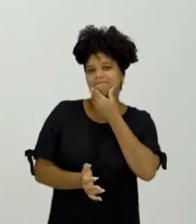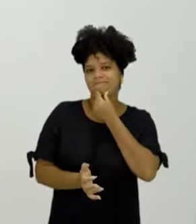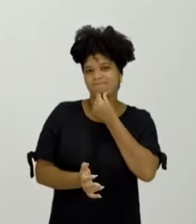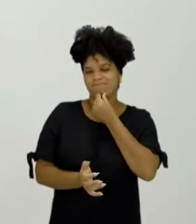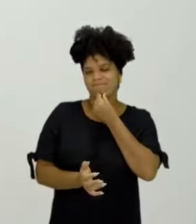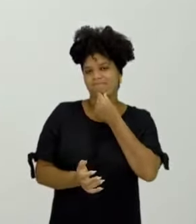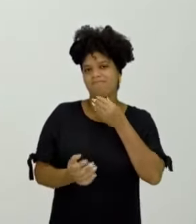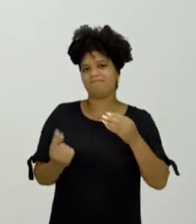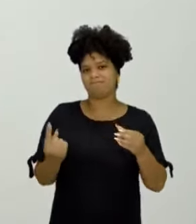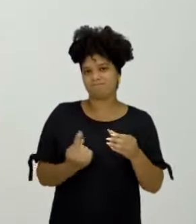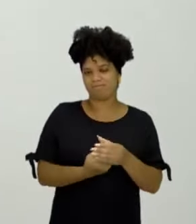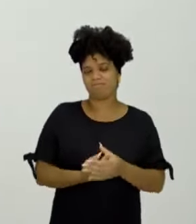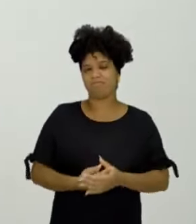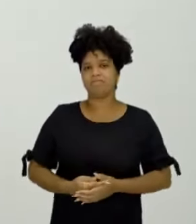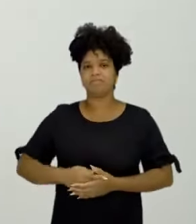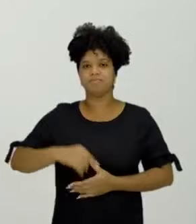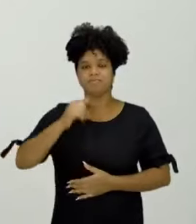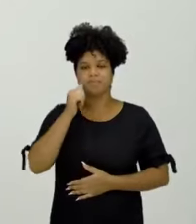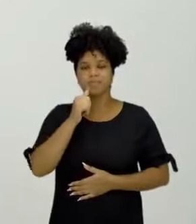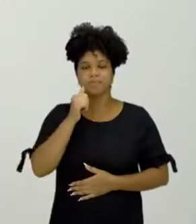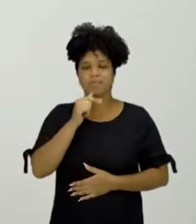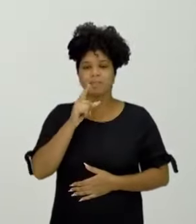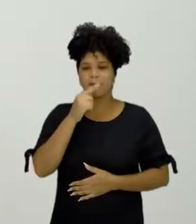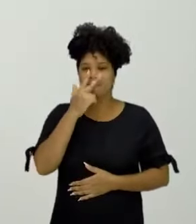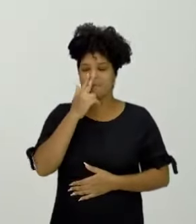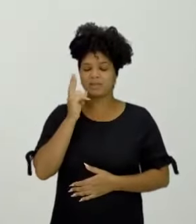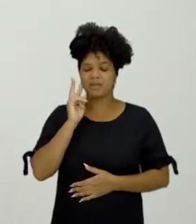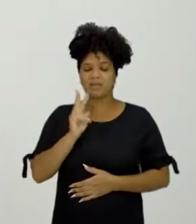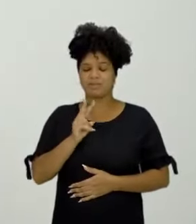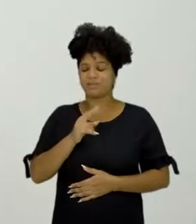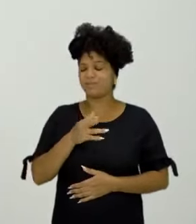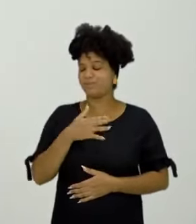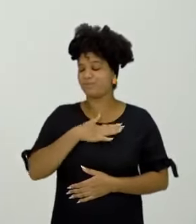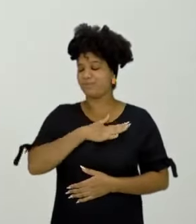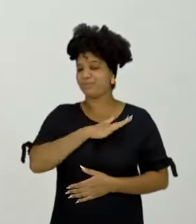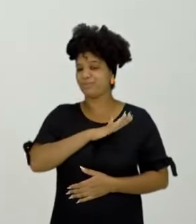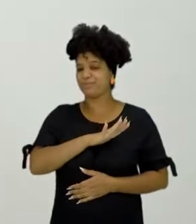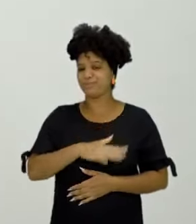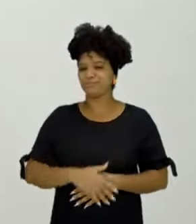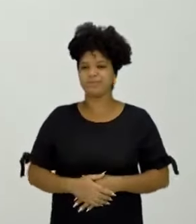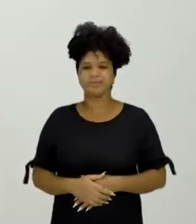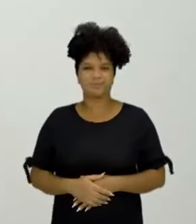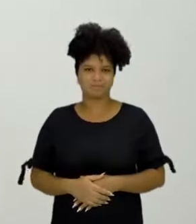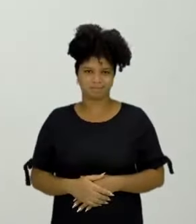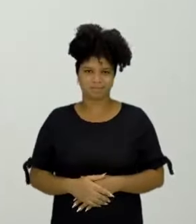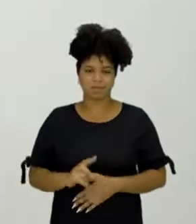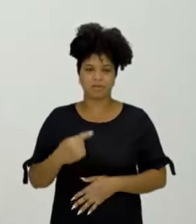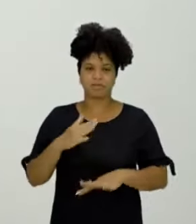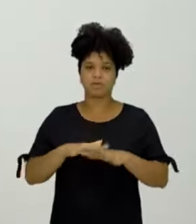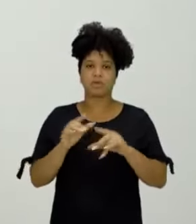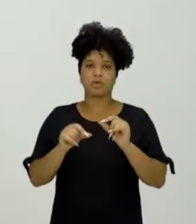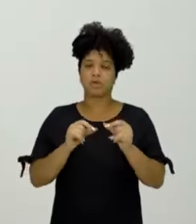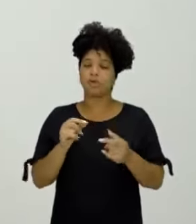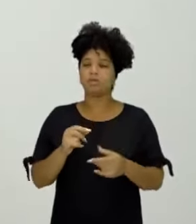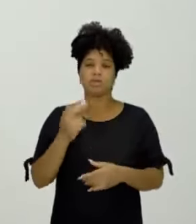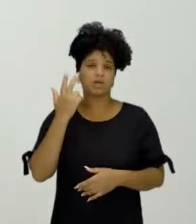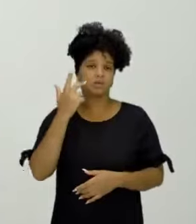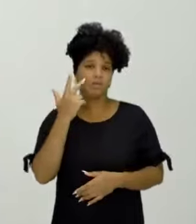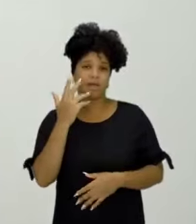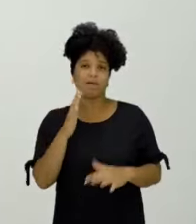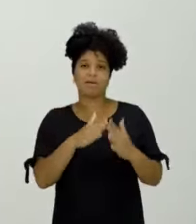eram vistas, né, com uma certa resistência. Então, o que, que a gente podia fazer? Curso normal para